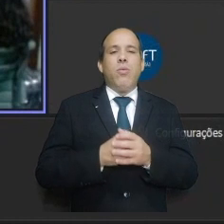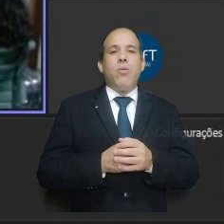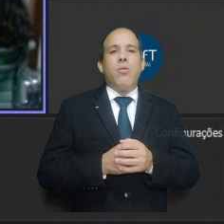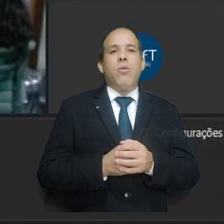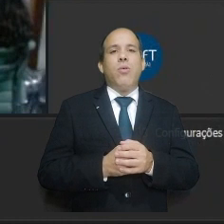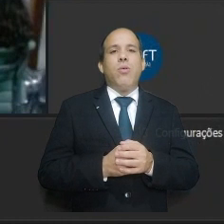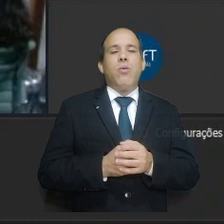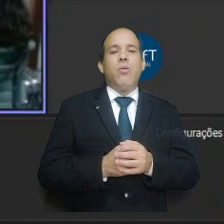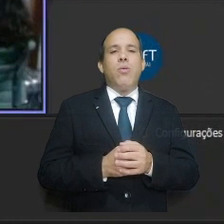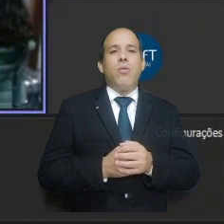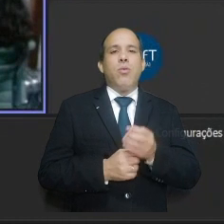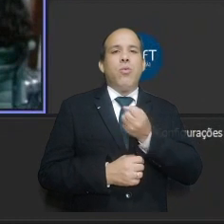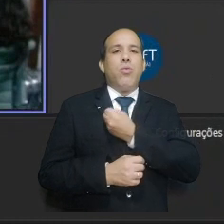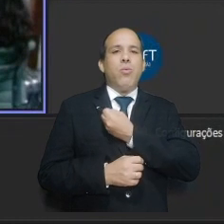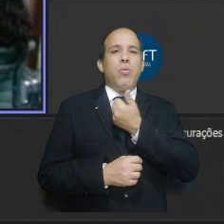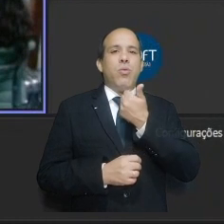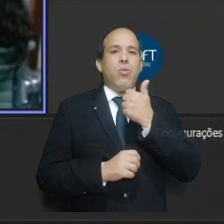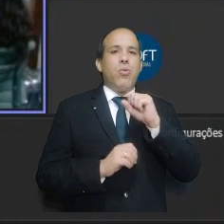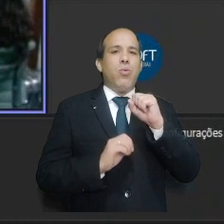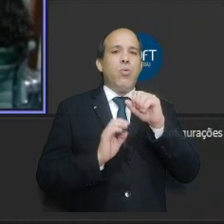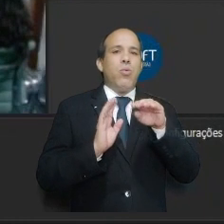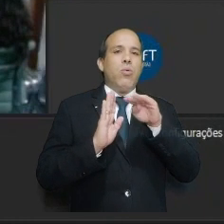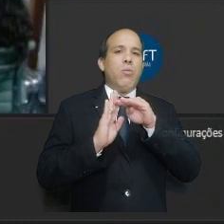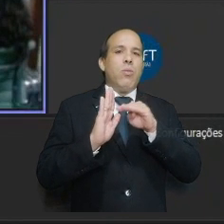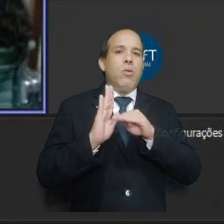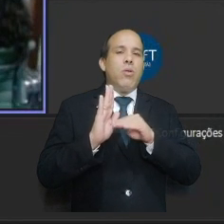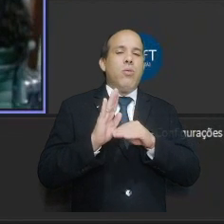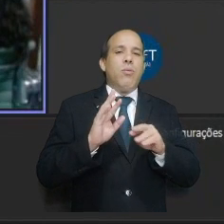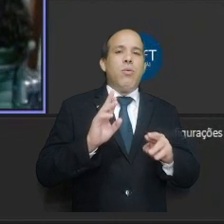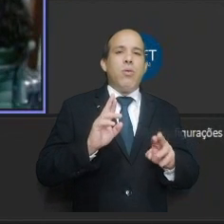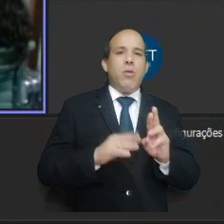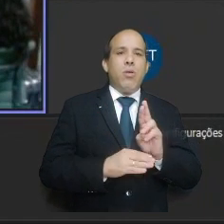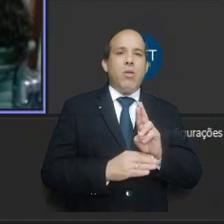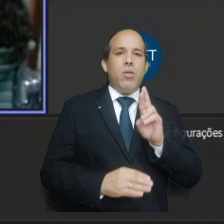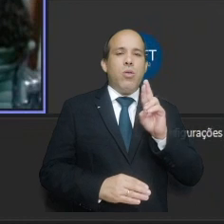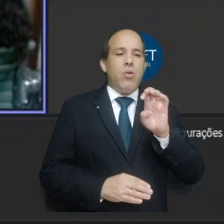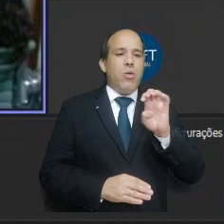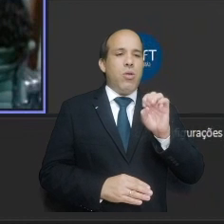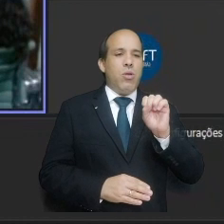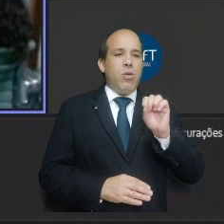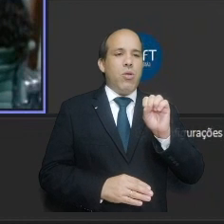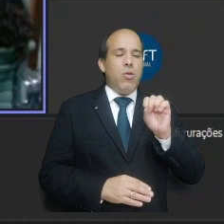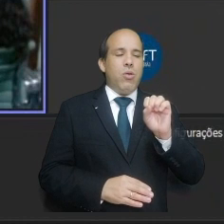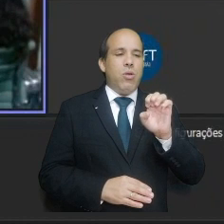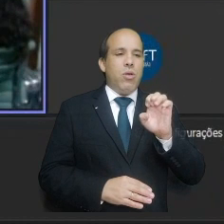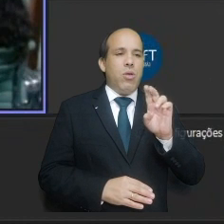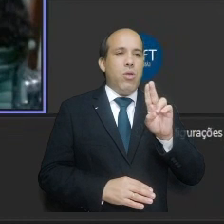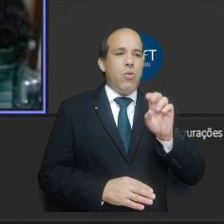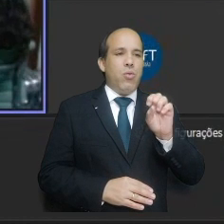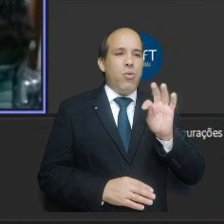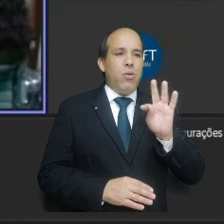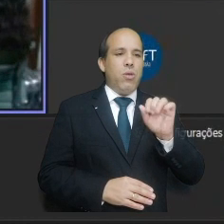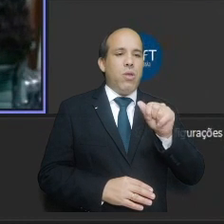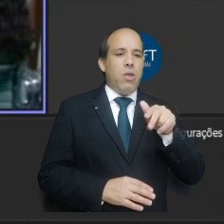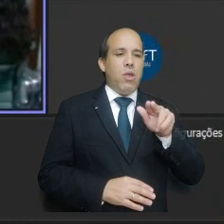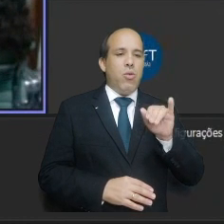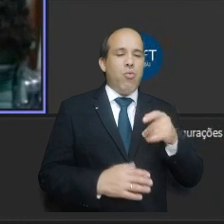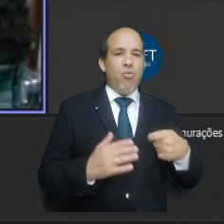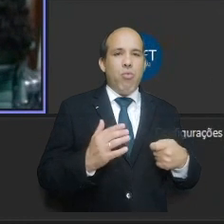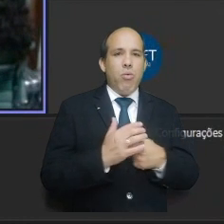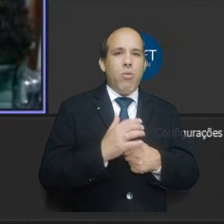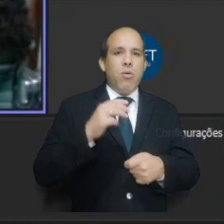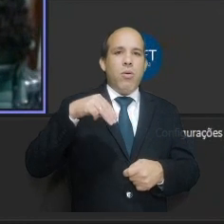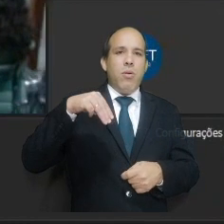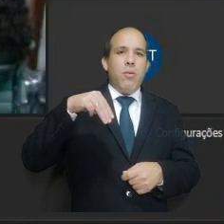número 18 da pauta, relator desembargador Eustáquio de Castro, apelante o senhor